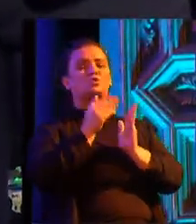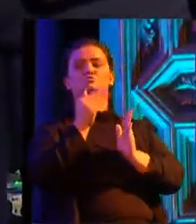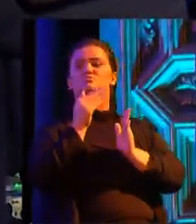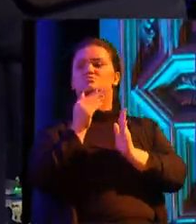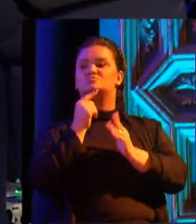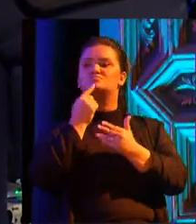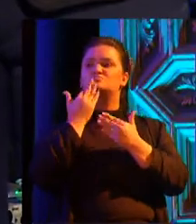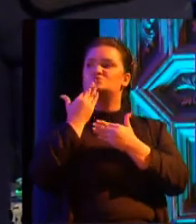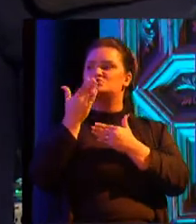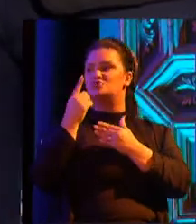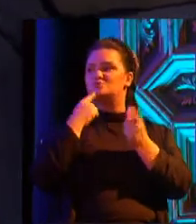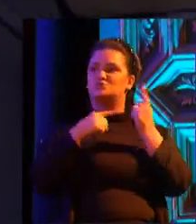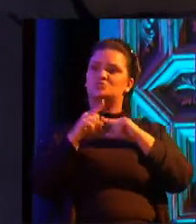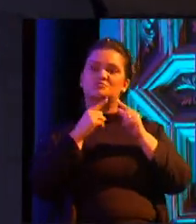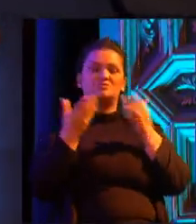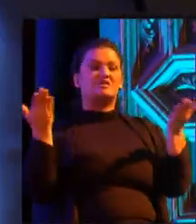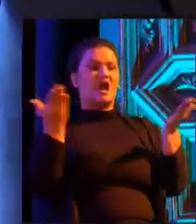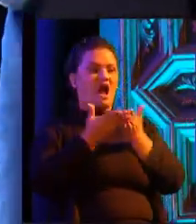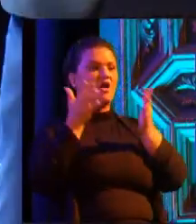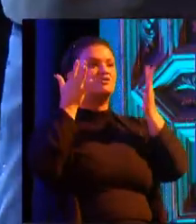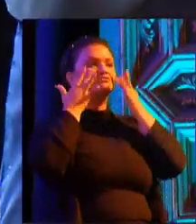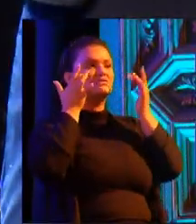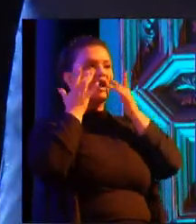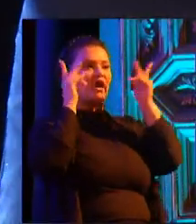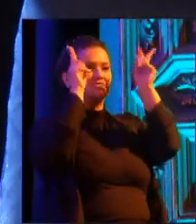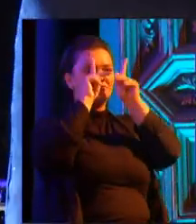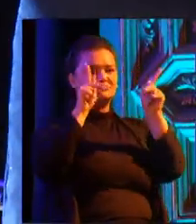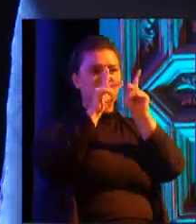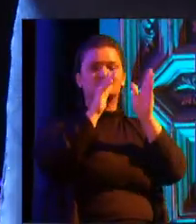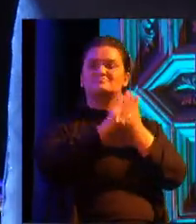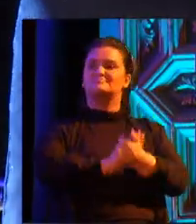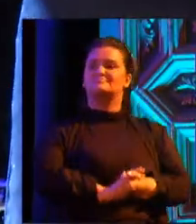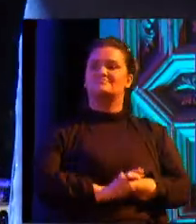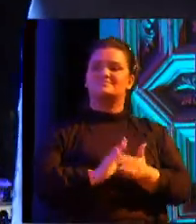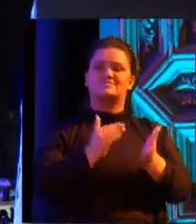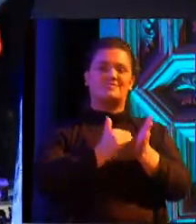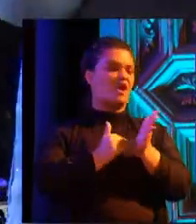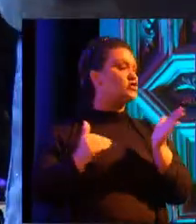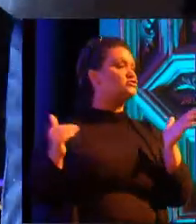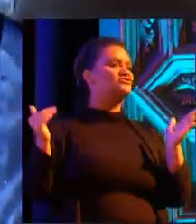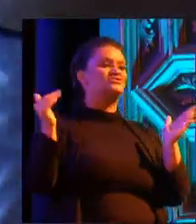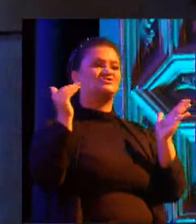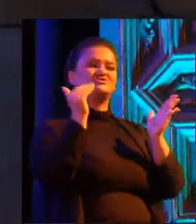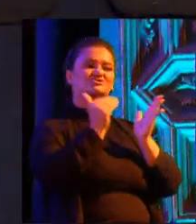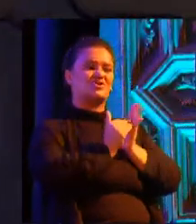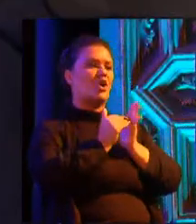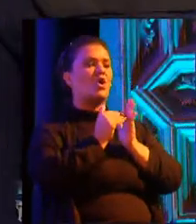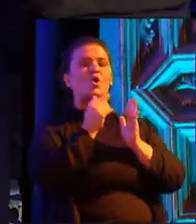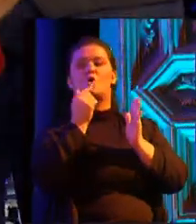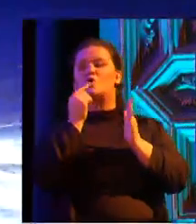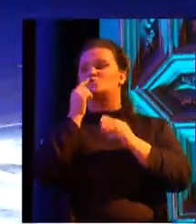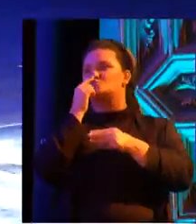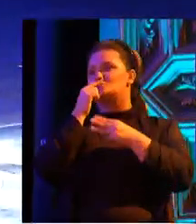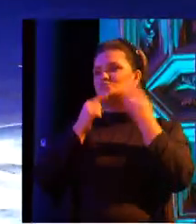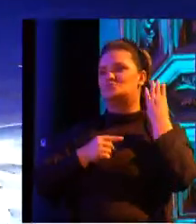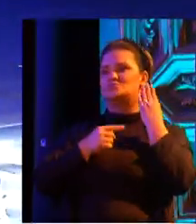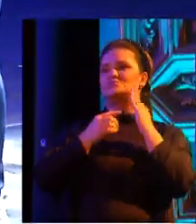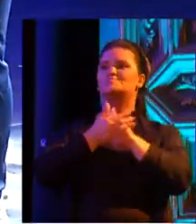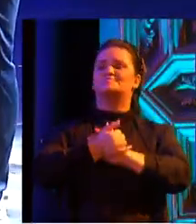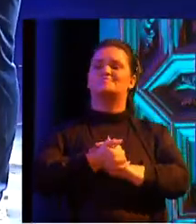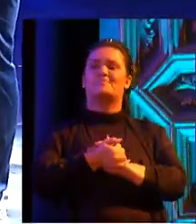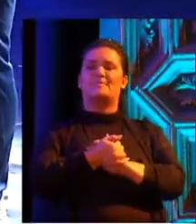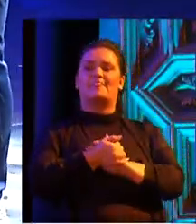Então, agora, o Teatro da Paz é o teatro de todos, né, todos os ritmos. Abraçou todo